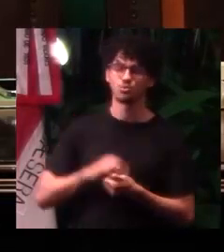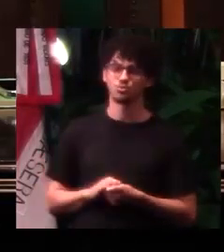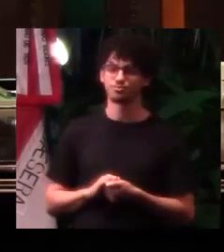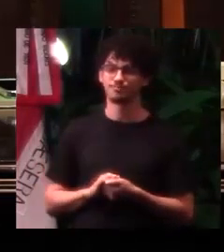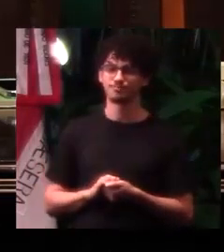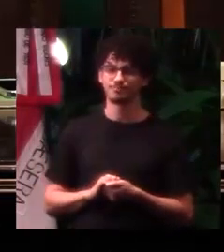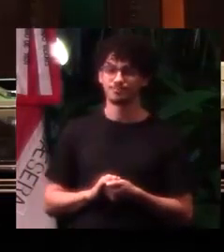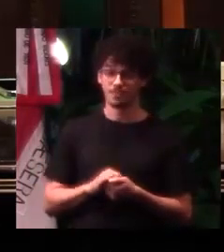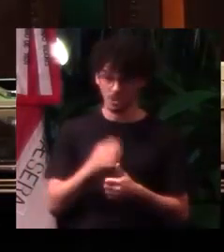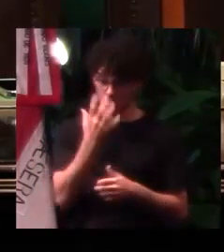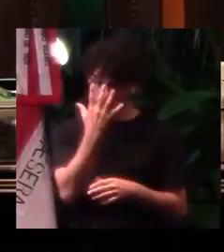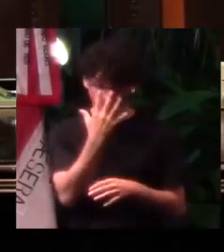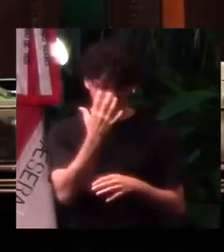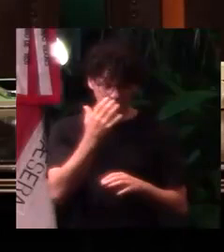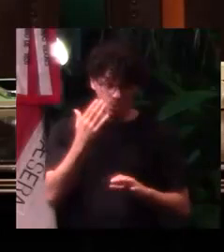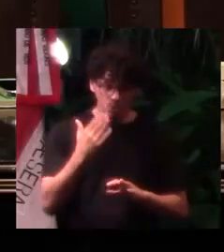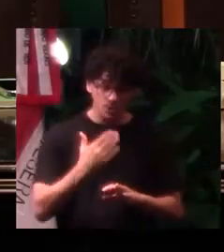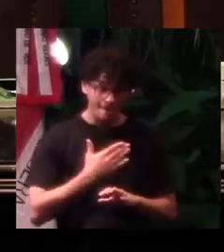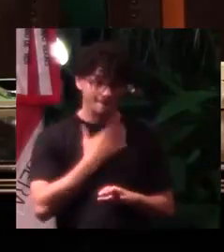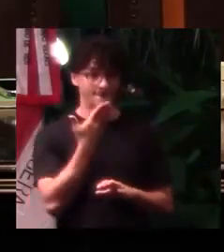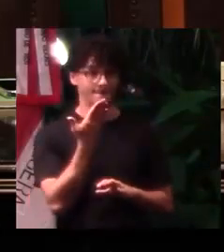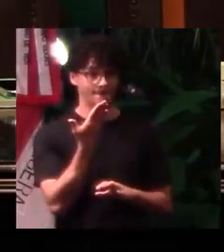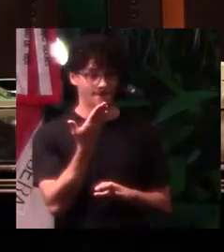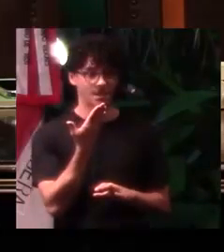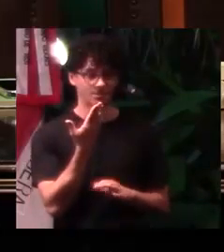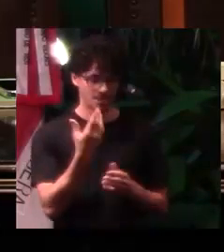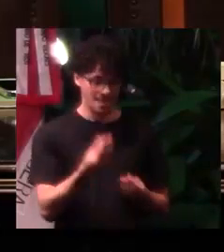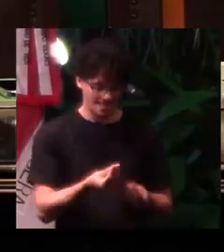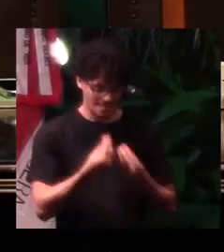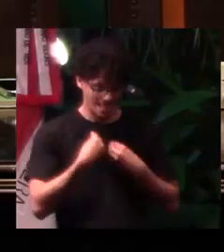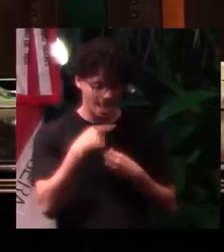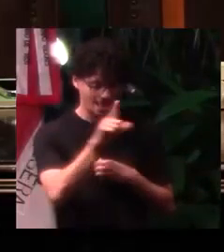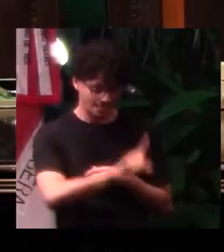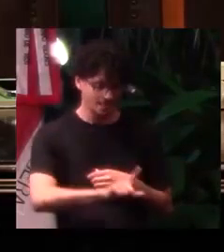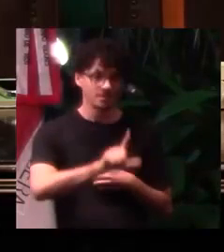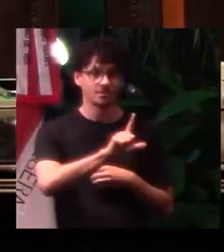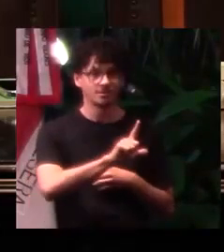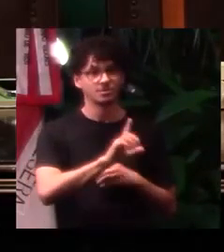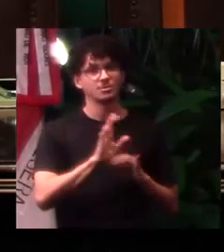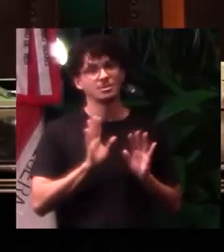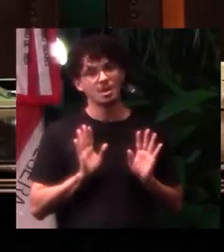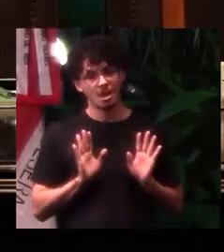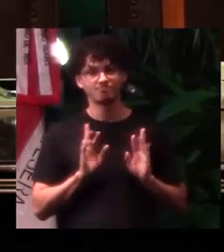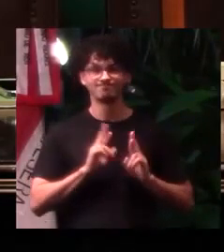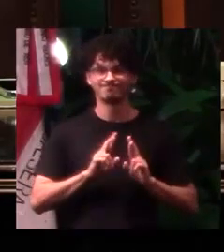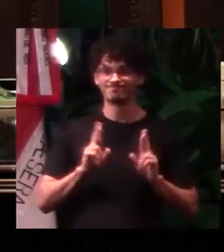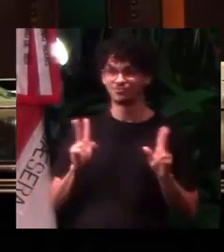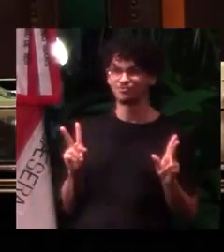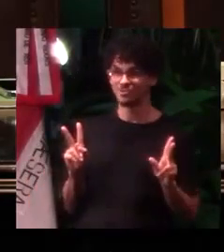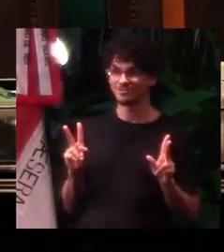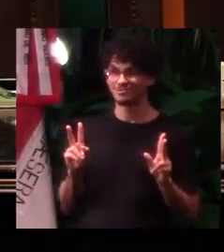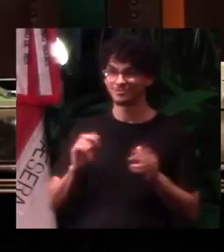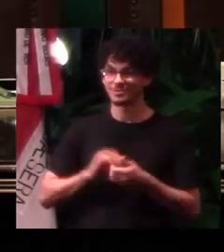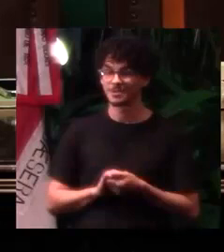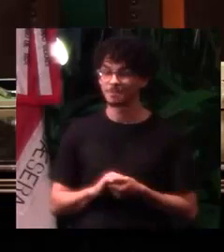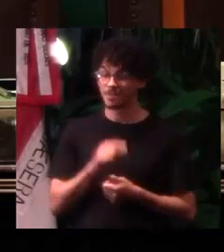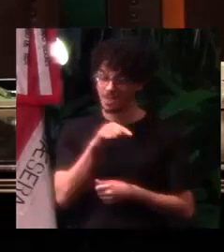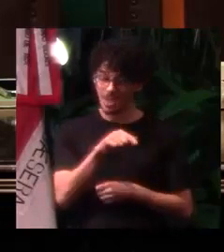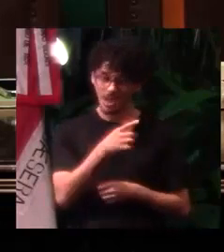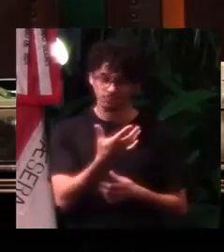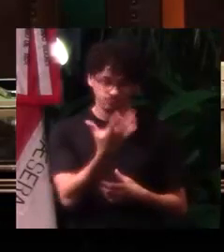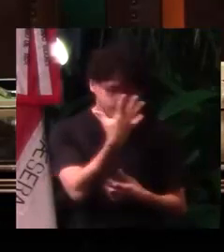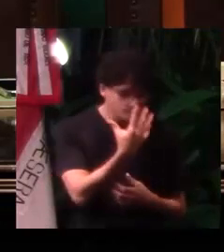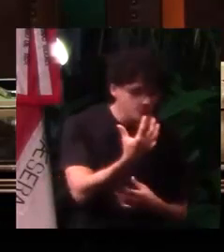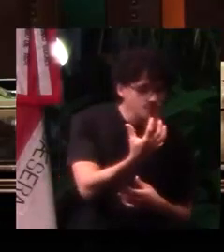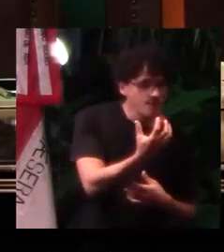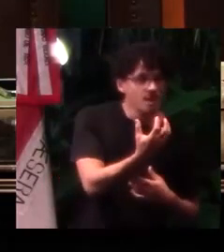do espanto, que a poesia e a literatura navegam nele, é um outro fascínio. É um fascínio em que